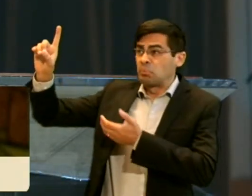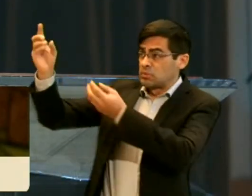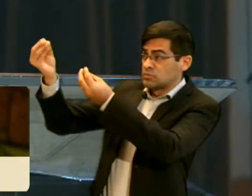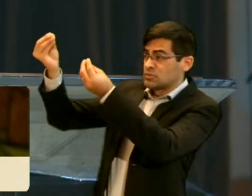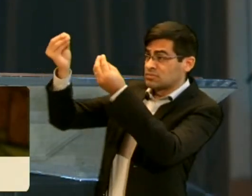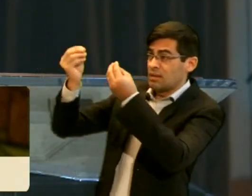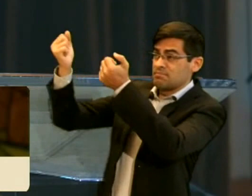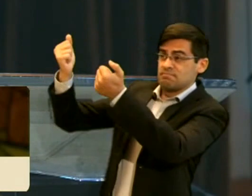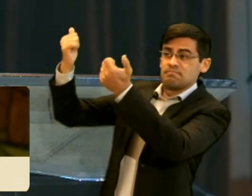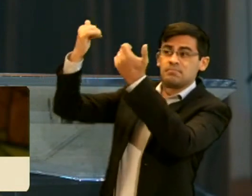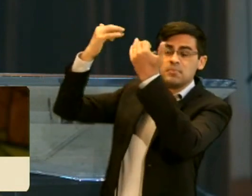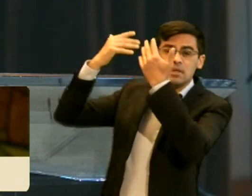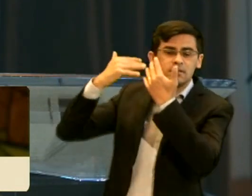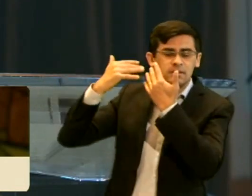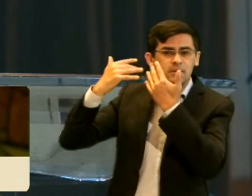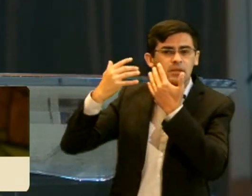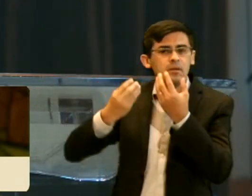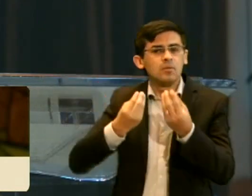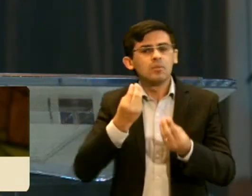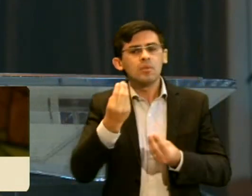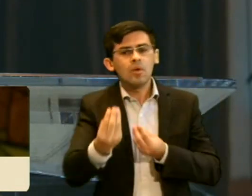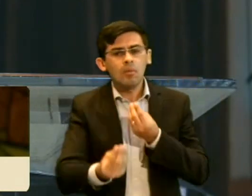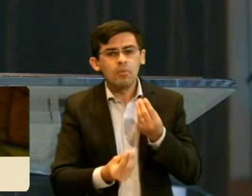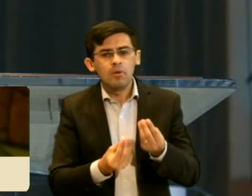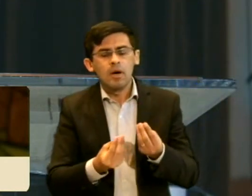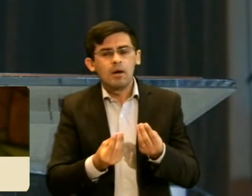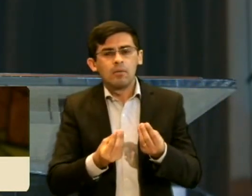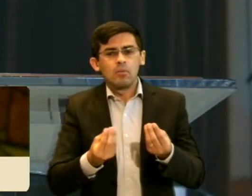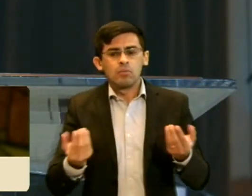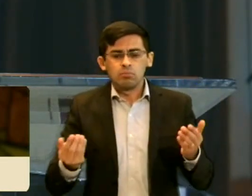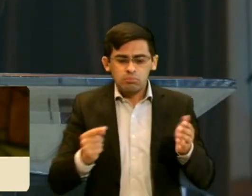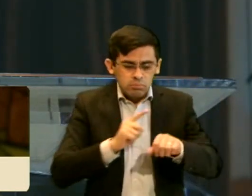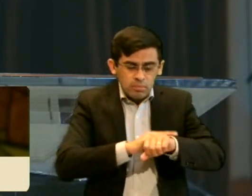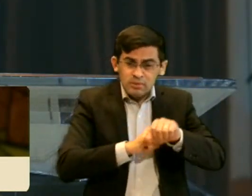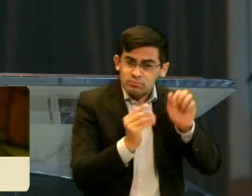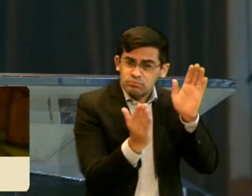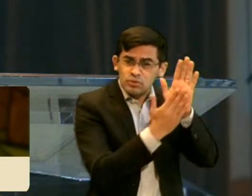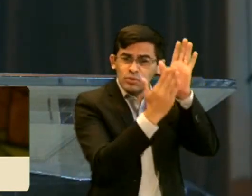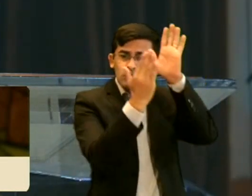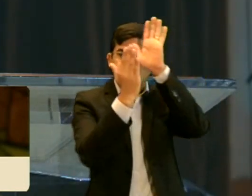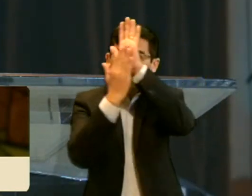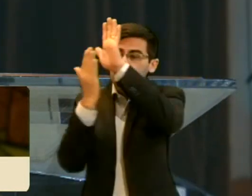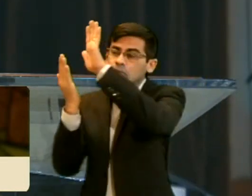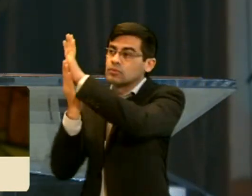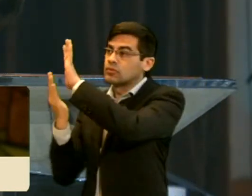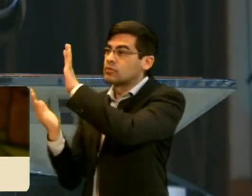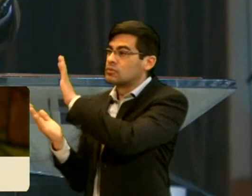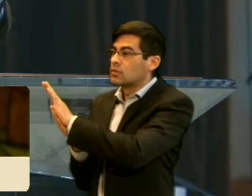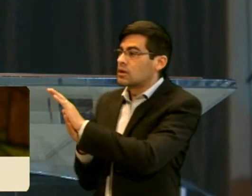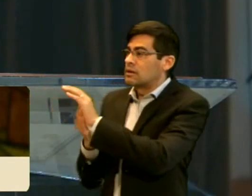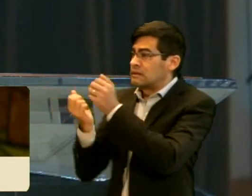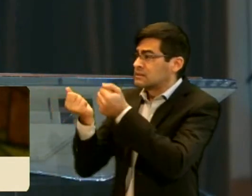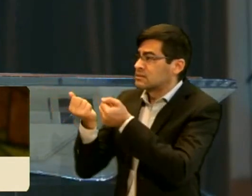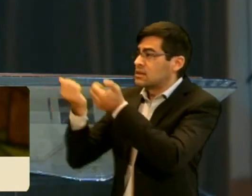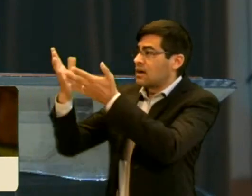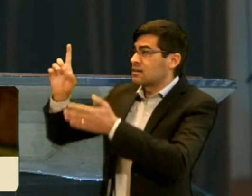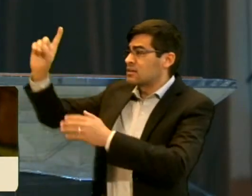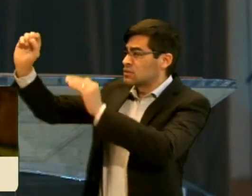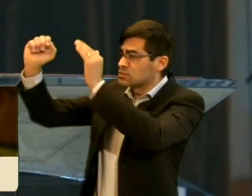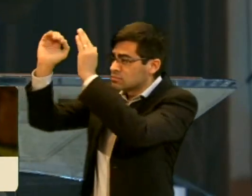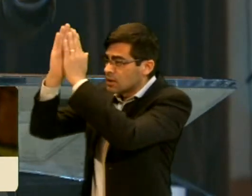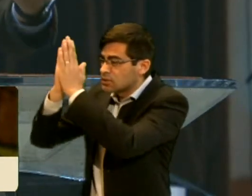benefício? Como um ato de louvor, a entrega da adoração,